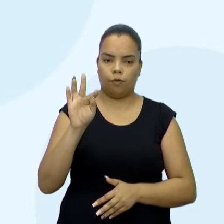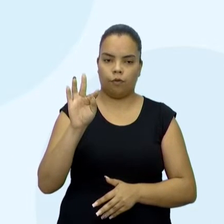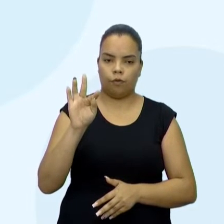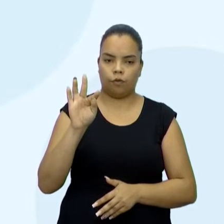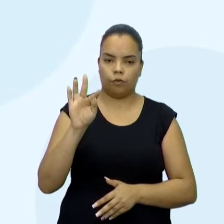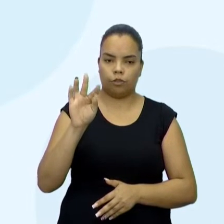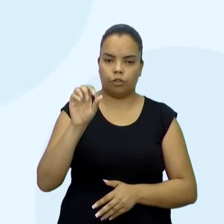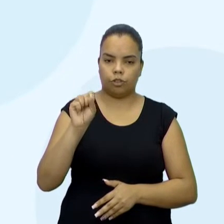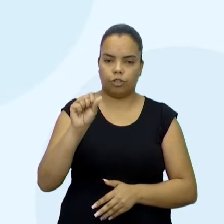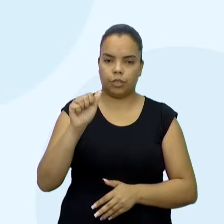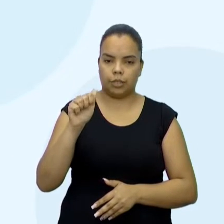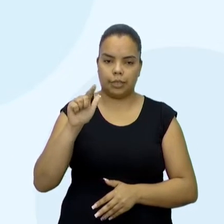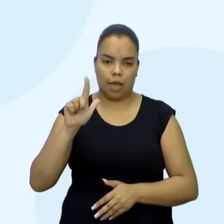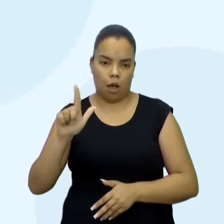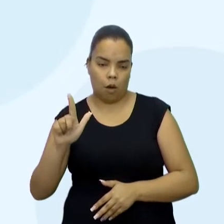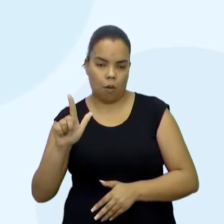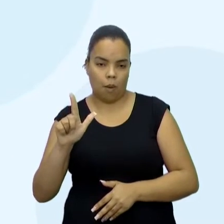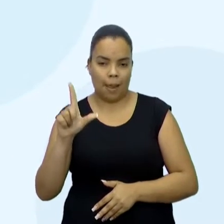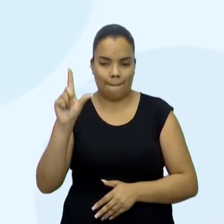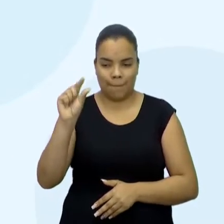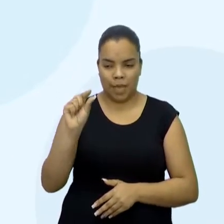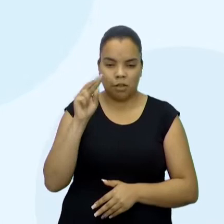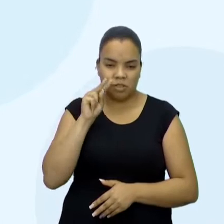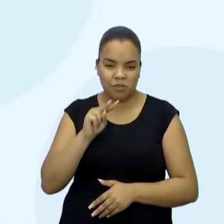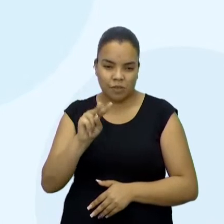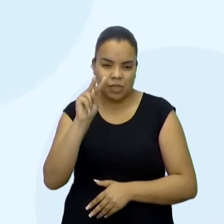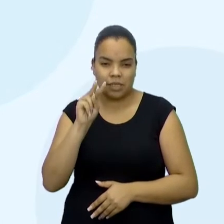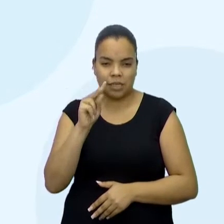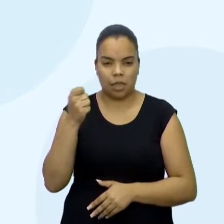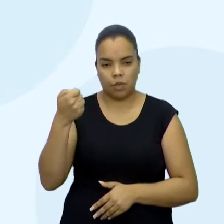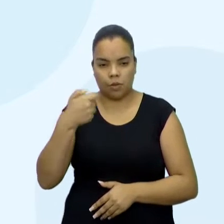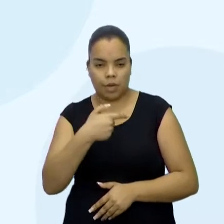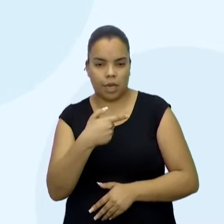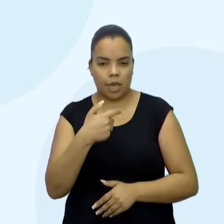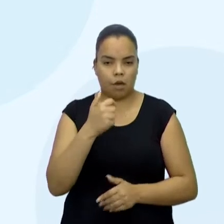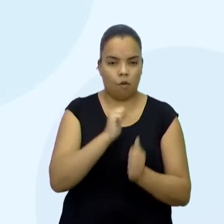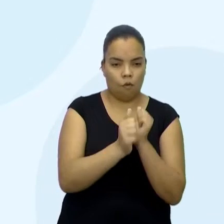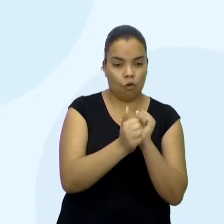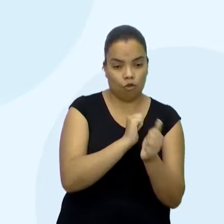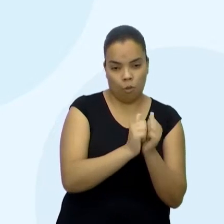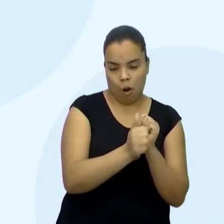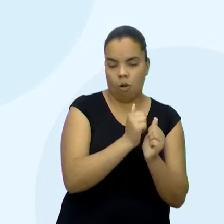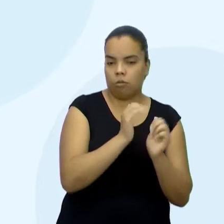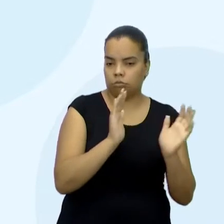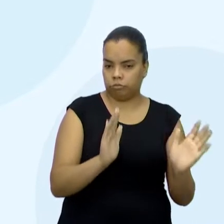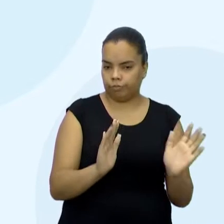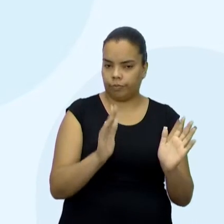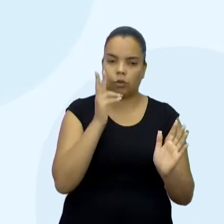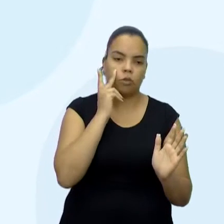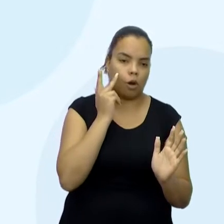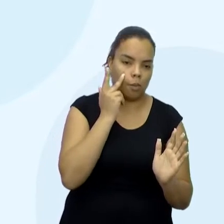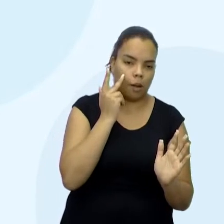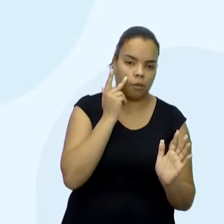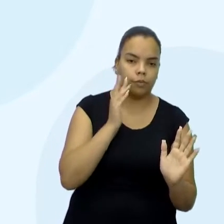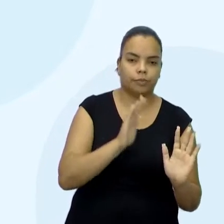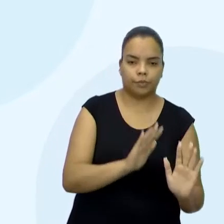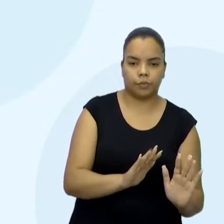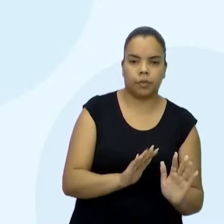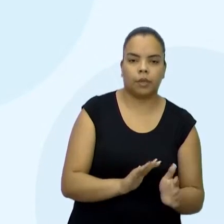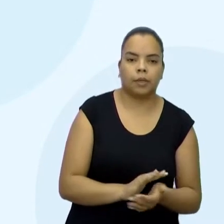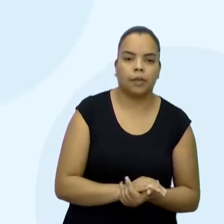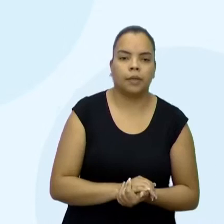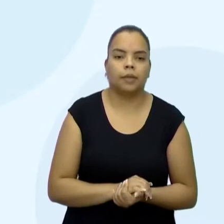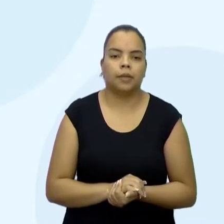visibilidade em relação ao futebol, e tudo isso foi muito discutido aqui com a gente. E a prática do futebol